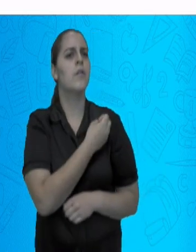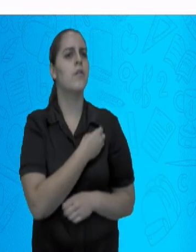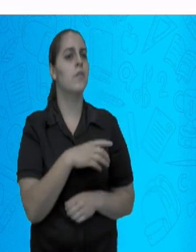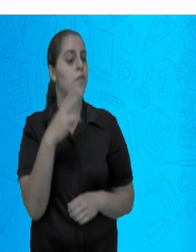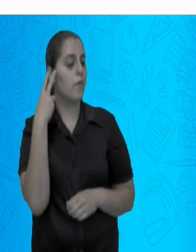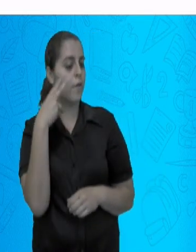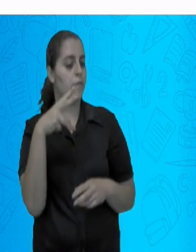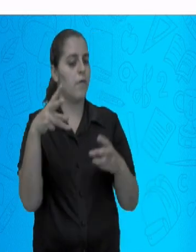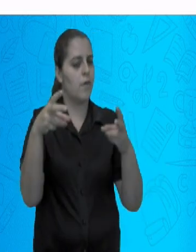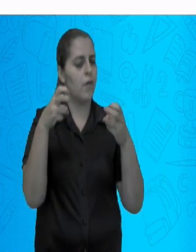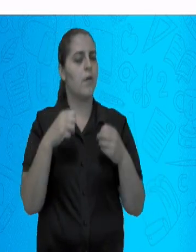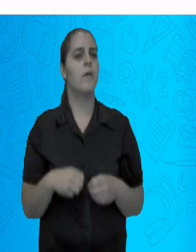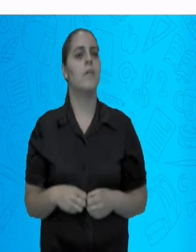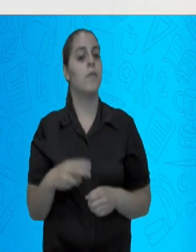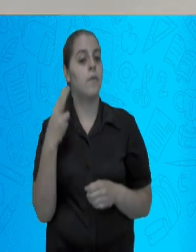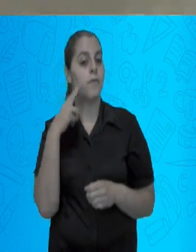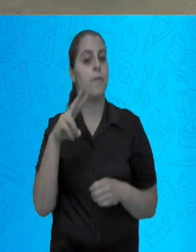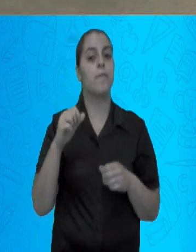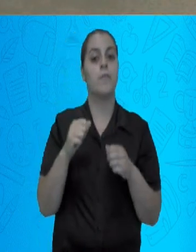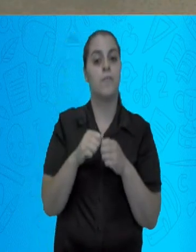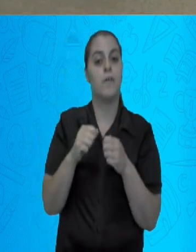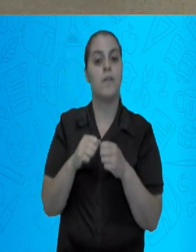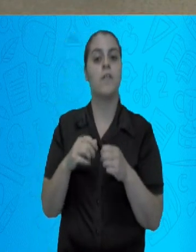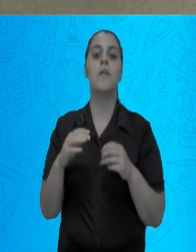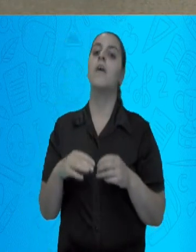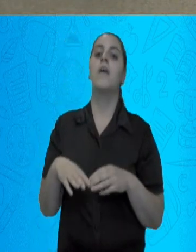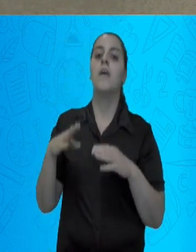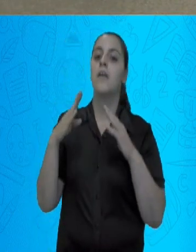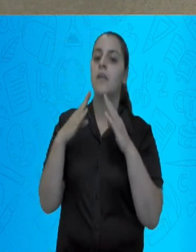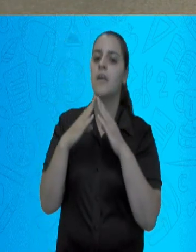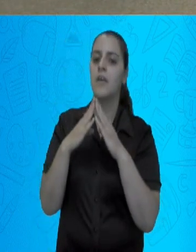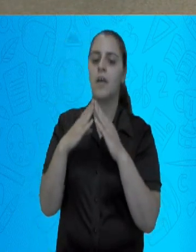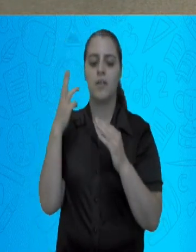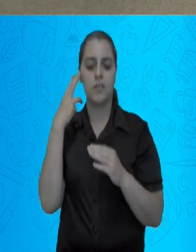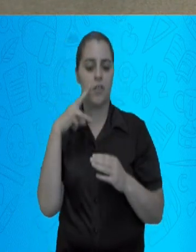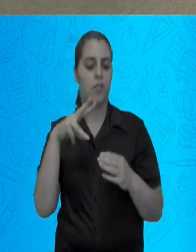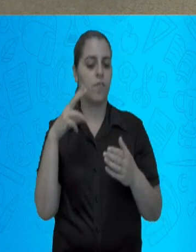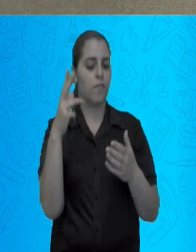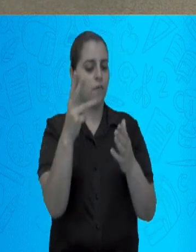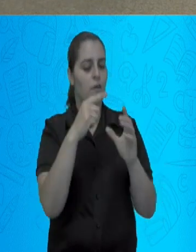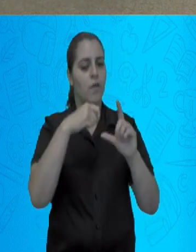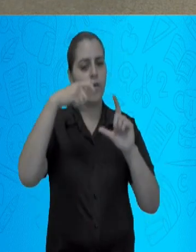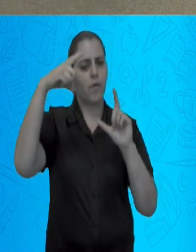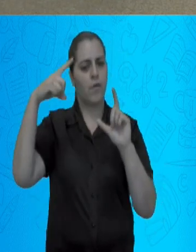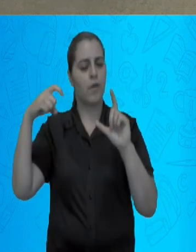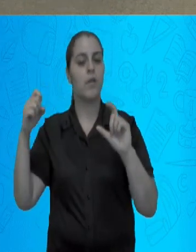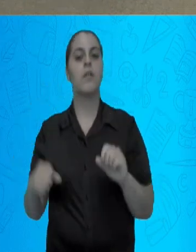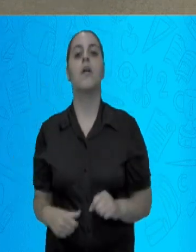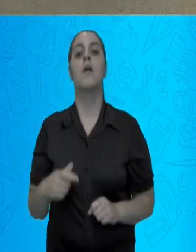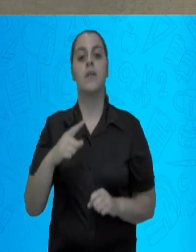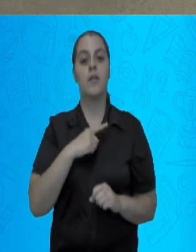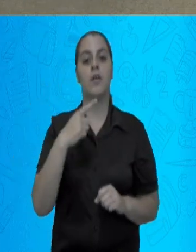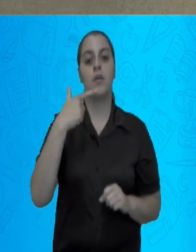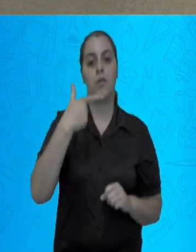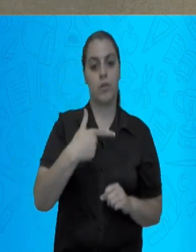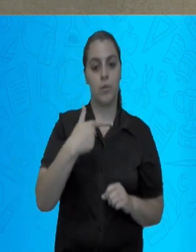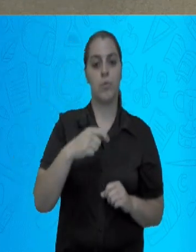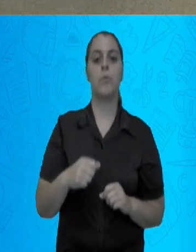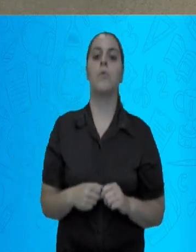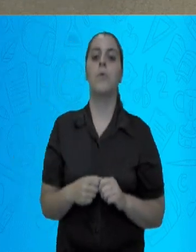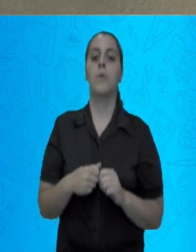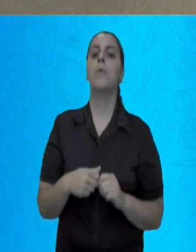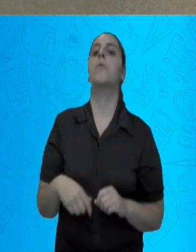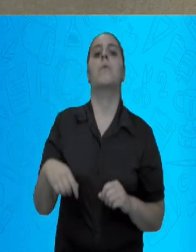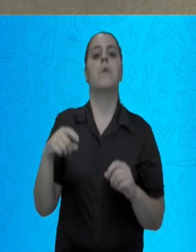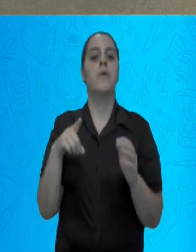vocês terminarem de analisar esse gráfico, porque aqui ainda tem 2 perguntas, mas hoje eu não vou